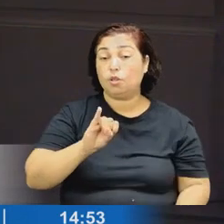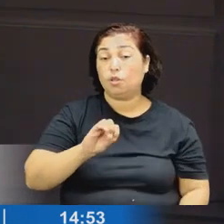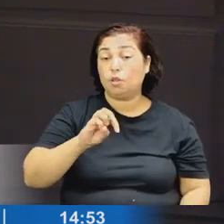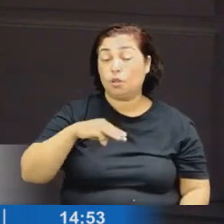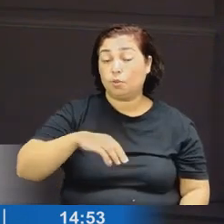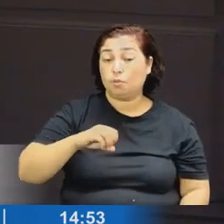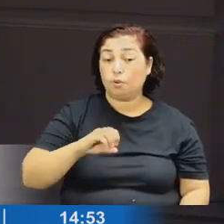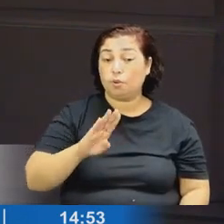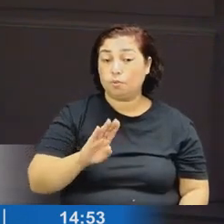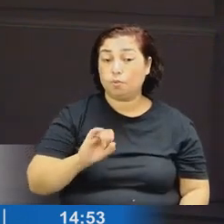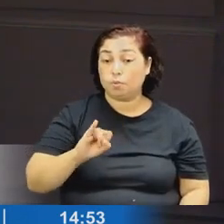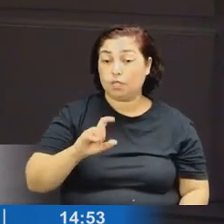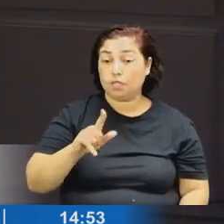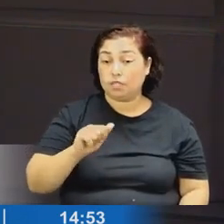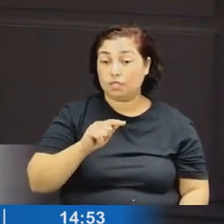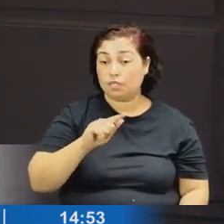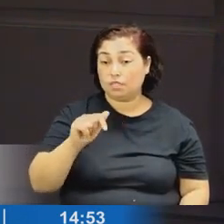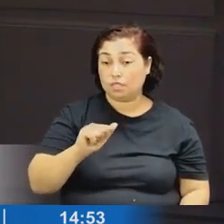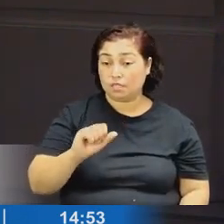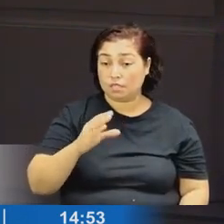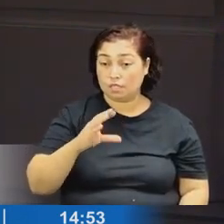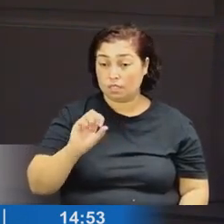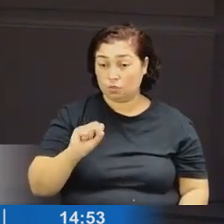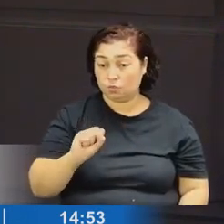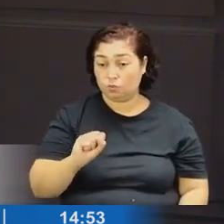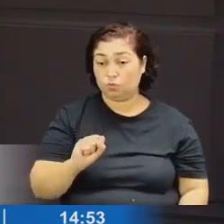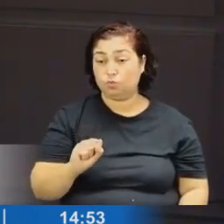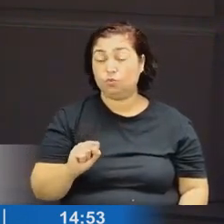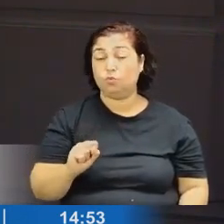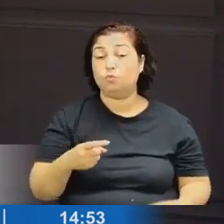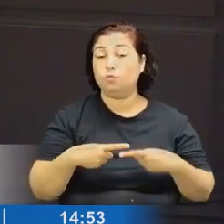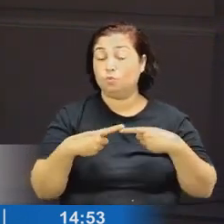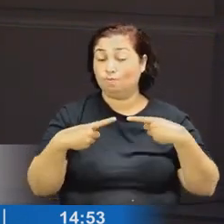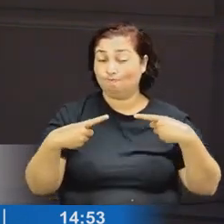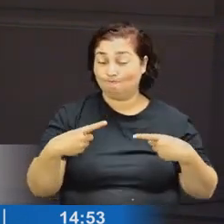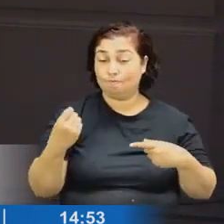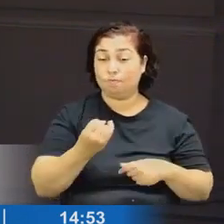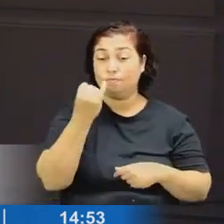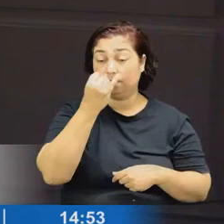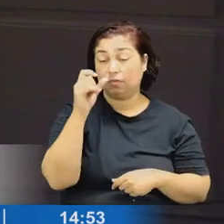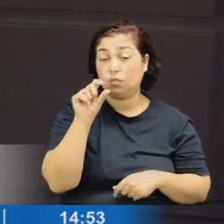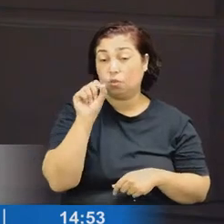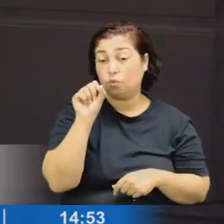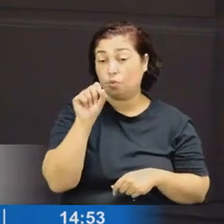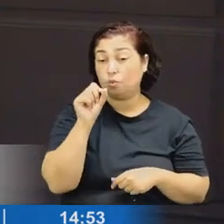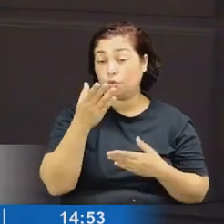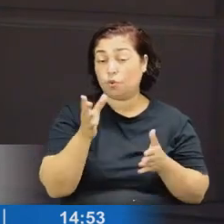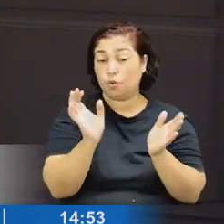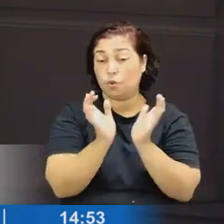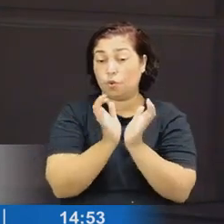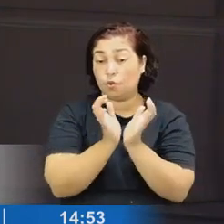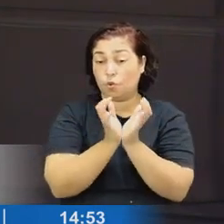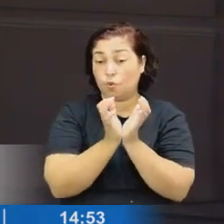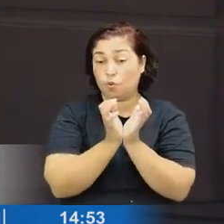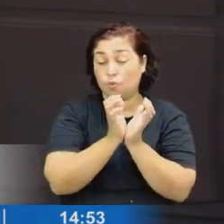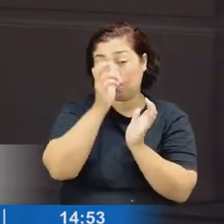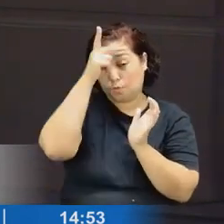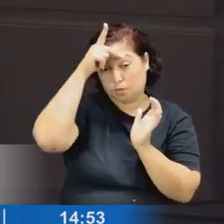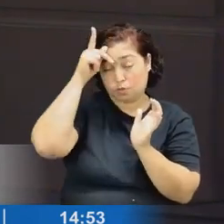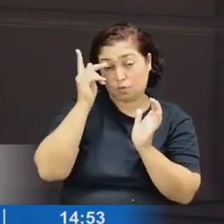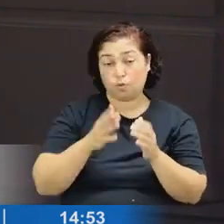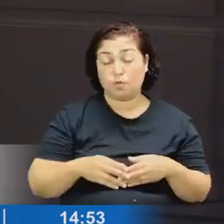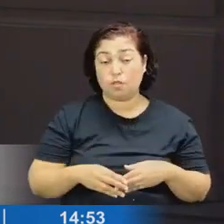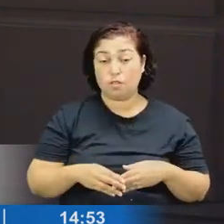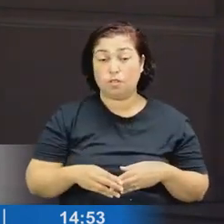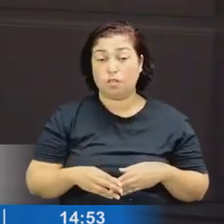mais poderosa ainda do que você quer dizer muito mais poderoso que você postar organicamente que que a mobilização você tem um grupo de pessoas ali e